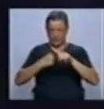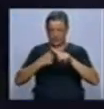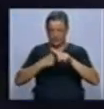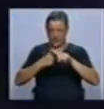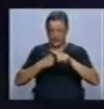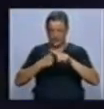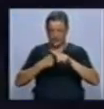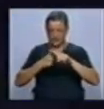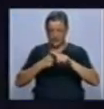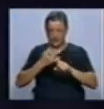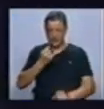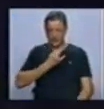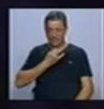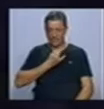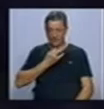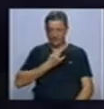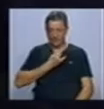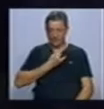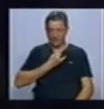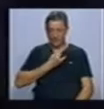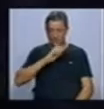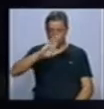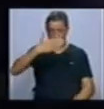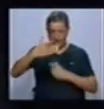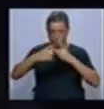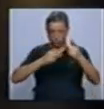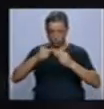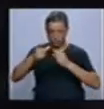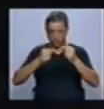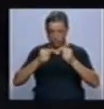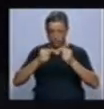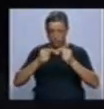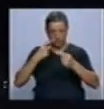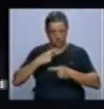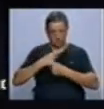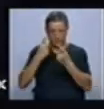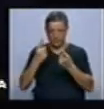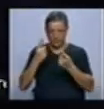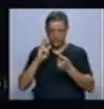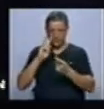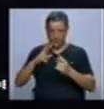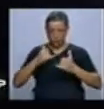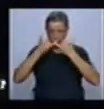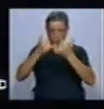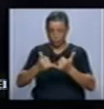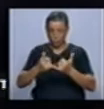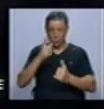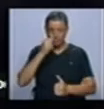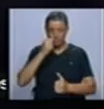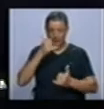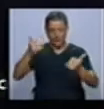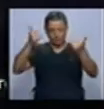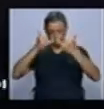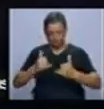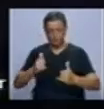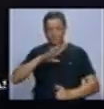nós conseguimos identificar traços destas primeiras estrelas, olha, na barriga das estrelas que vieram a seguir, de pai para filha.